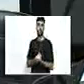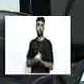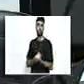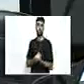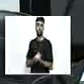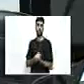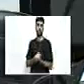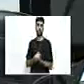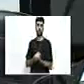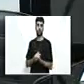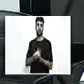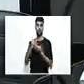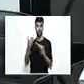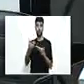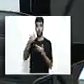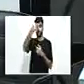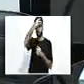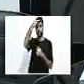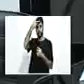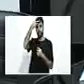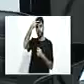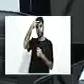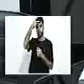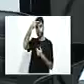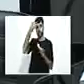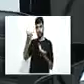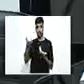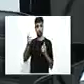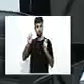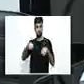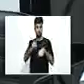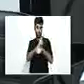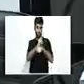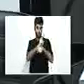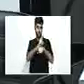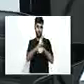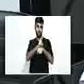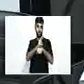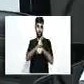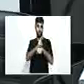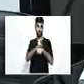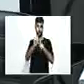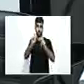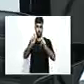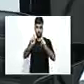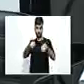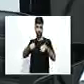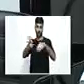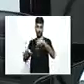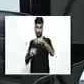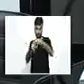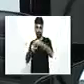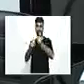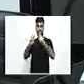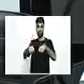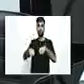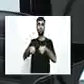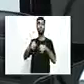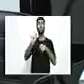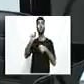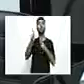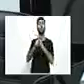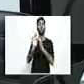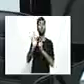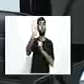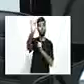que o município de Viçosa abre eu quero acrescentar abre um precedente para